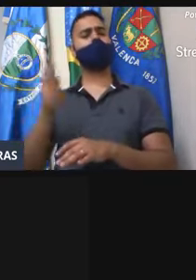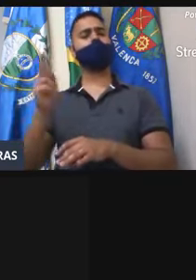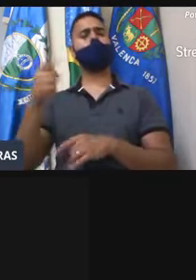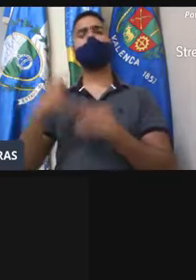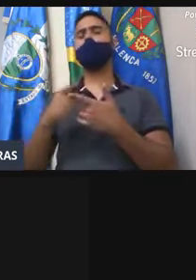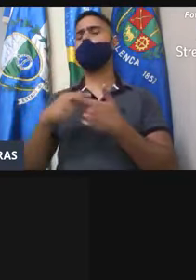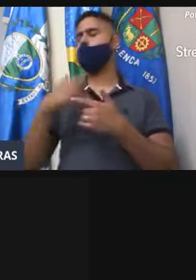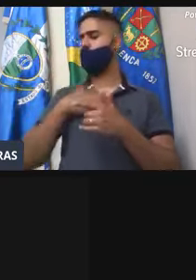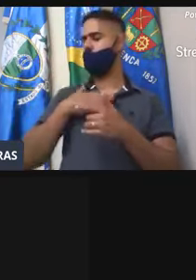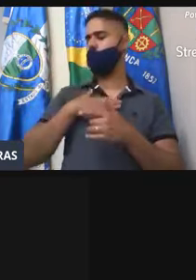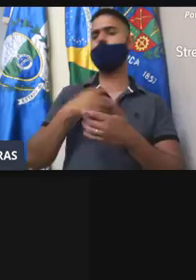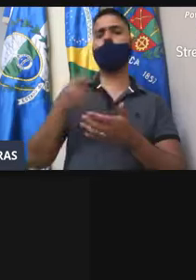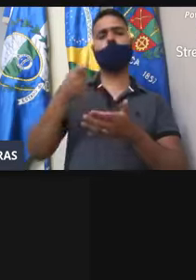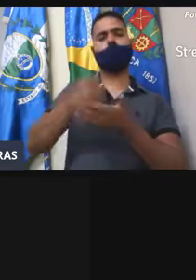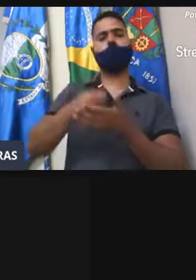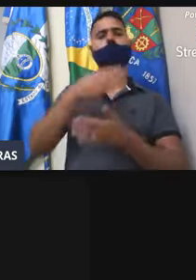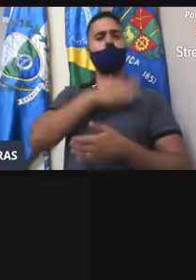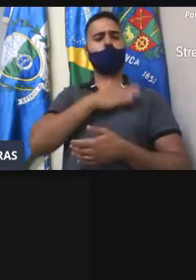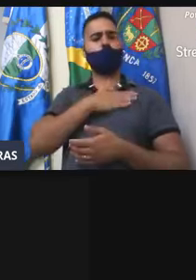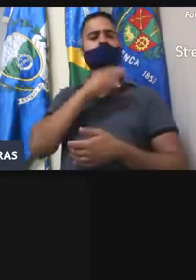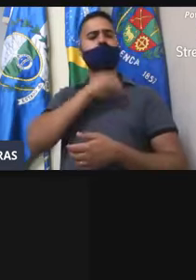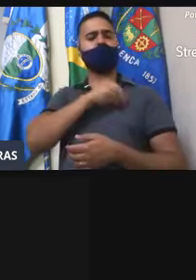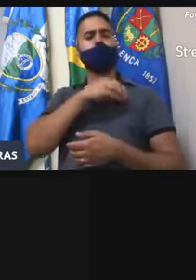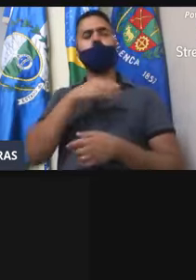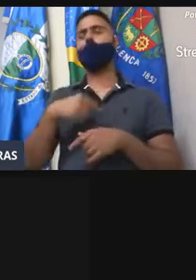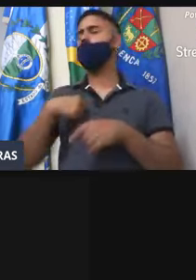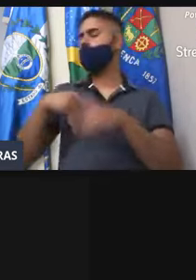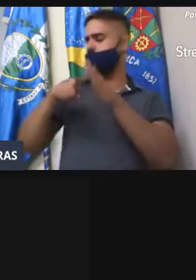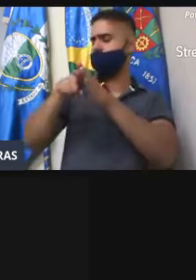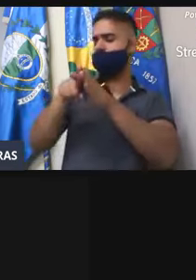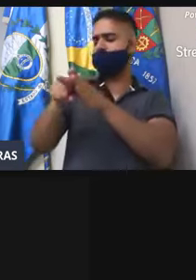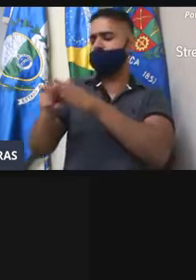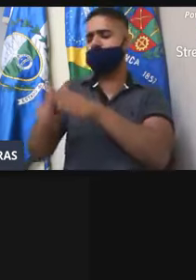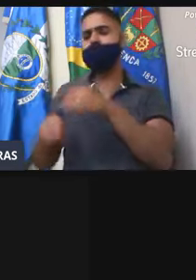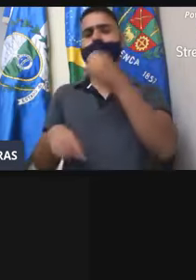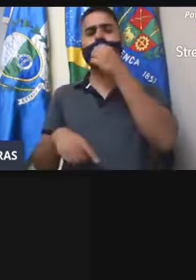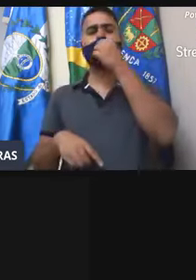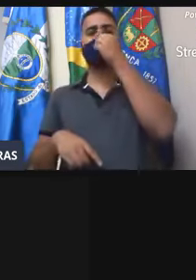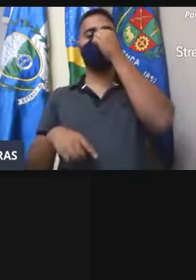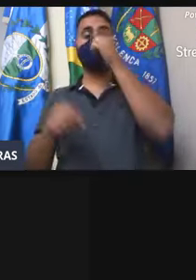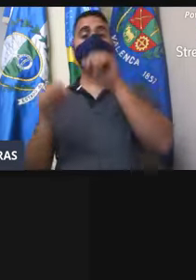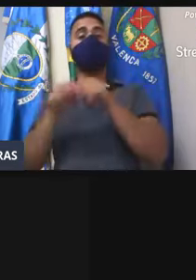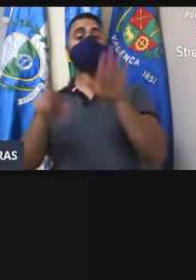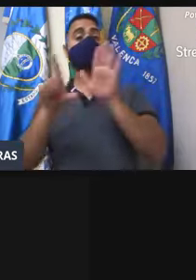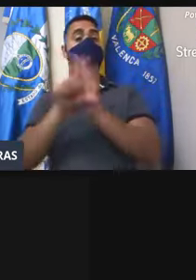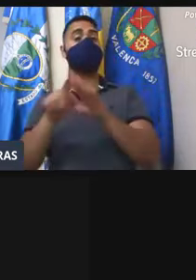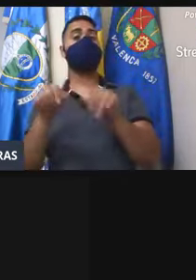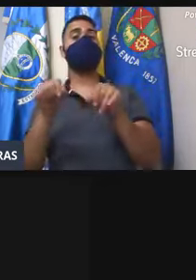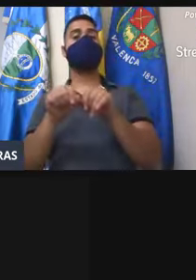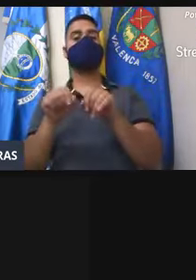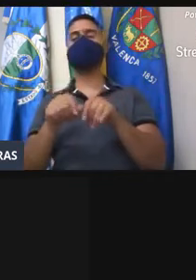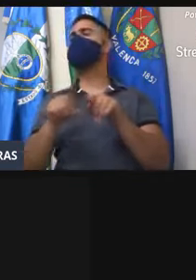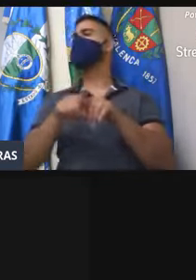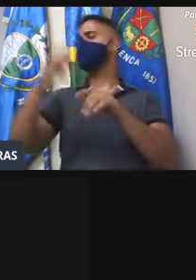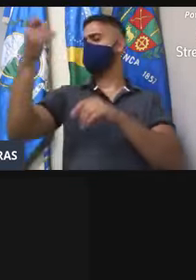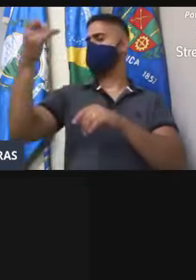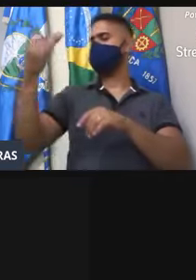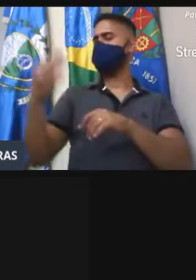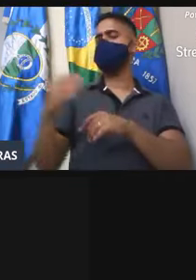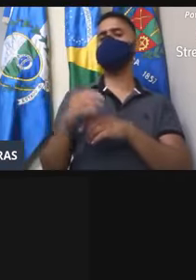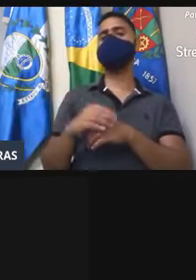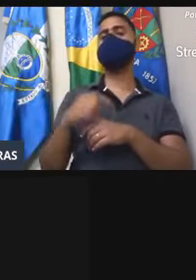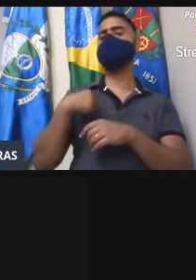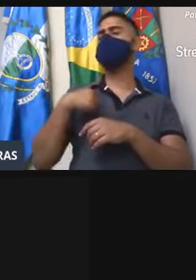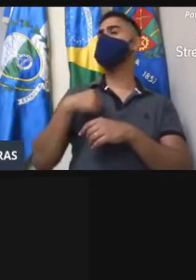meu papel, sou pago para isso. O vereador tem que fiscalizar, o vereador tem que fazer leis. Fiquei muito feliz fazendo uma prestação de contas. Sou